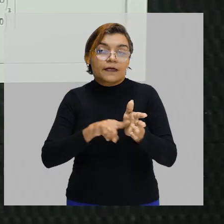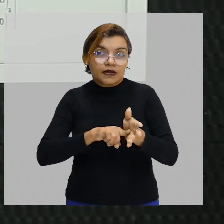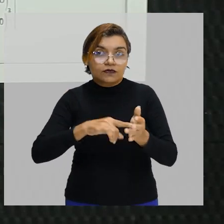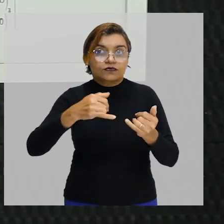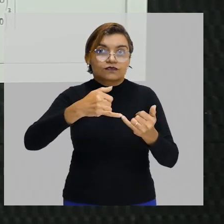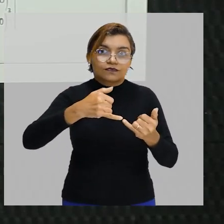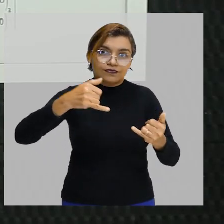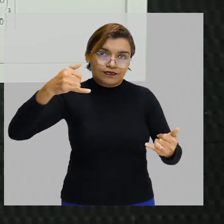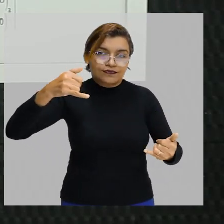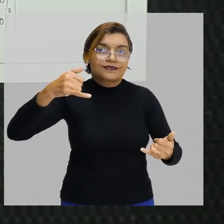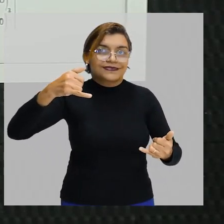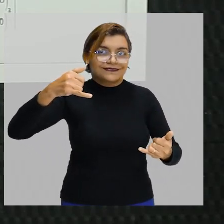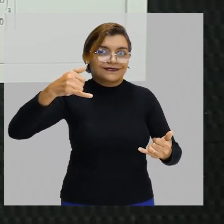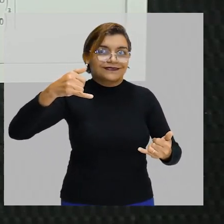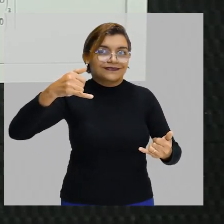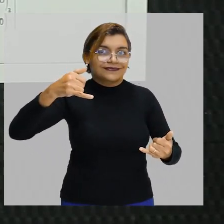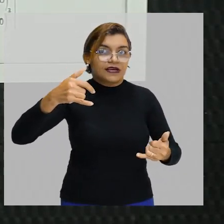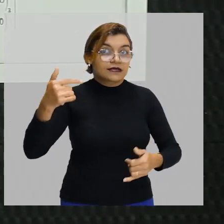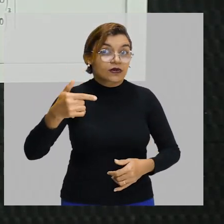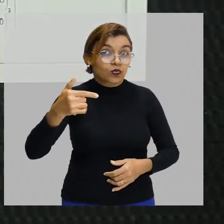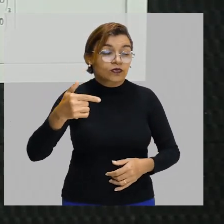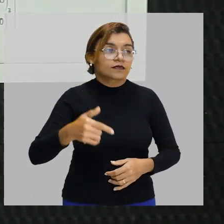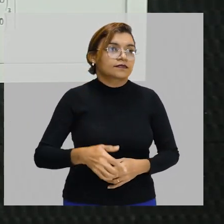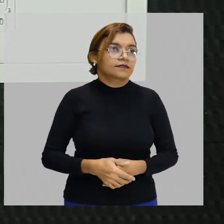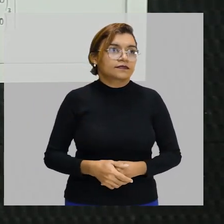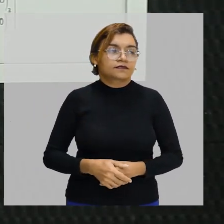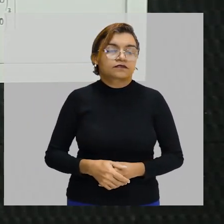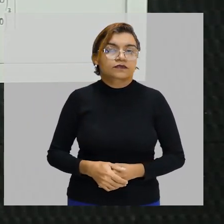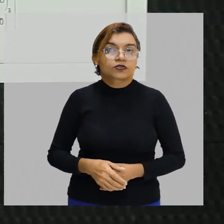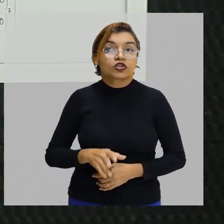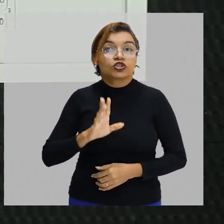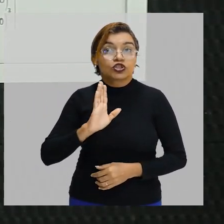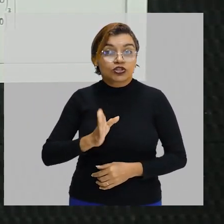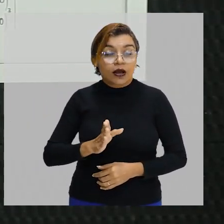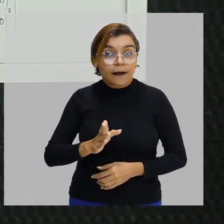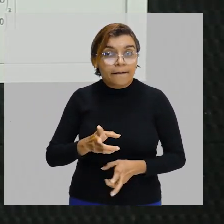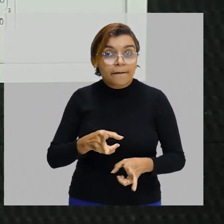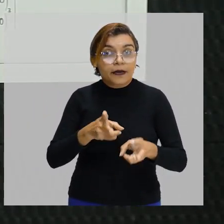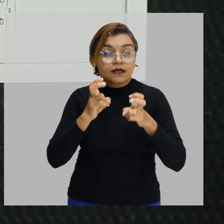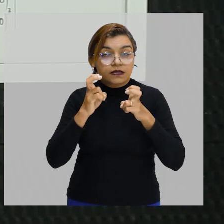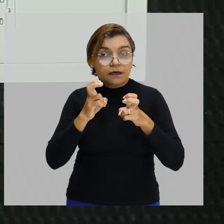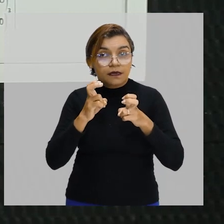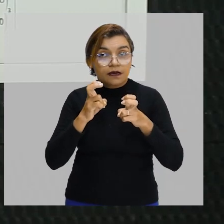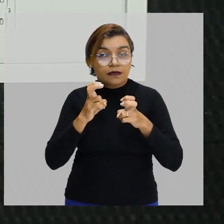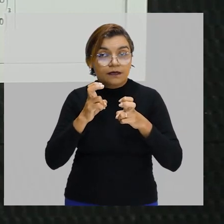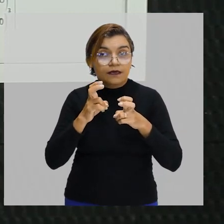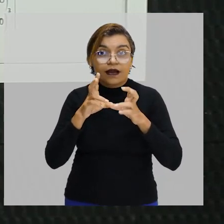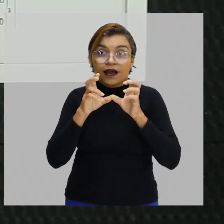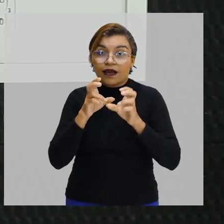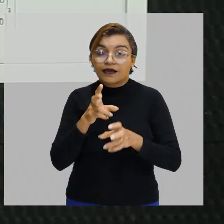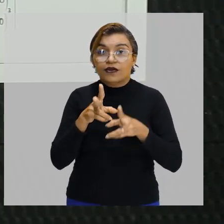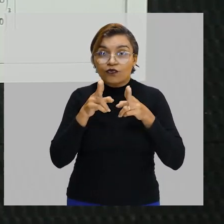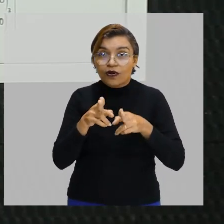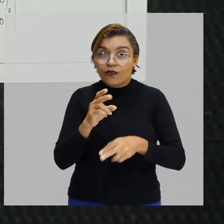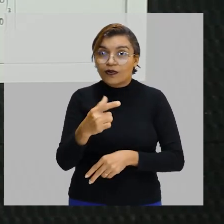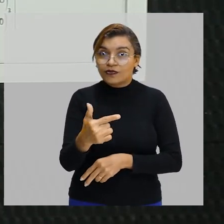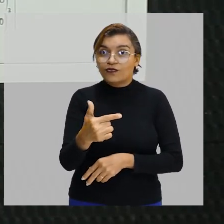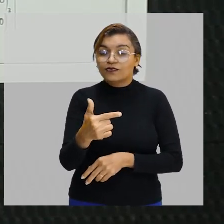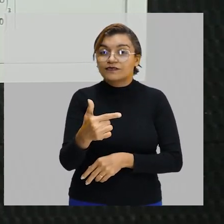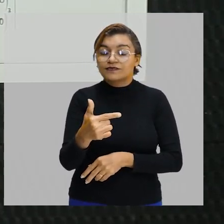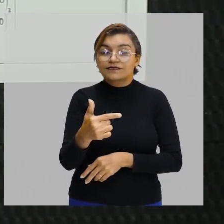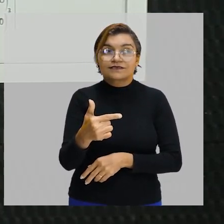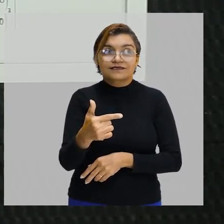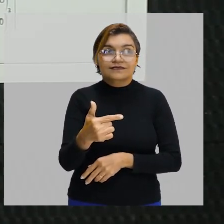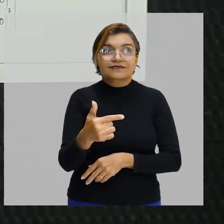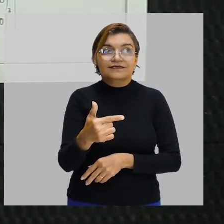secundária. E aqui ele já está me dizendo que essa operação dá 2. Tá? Já está dando o valor